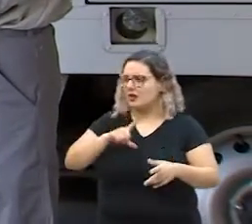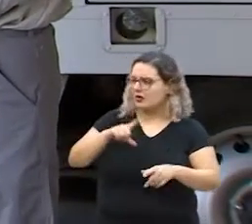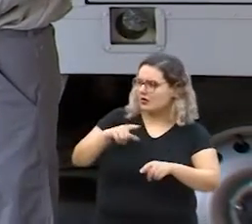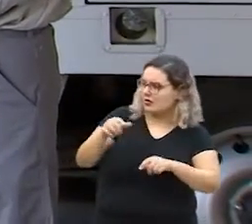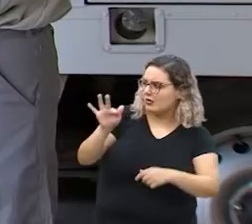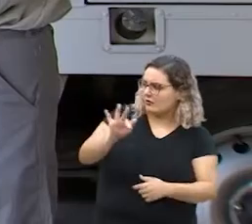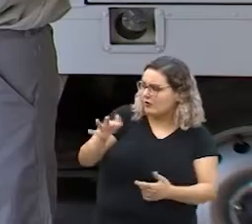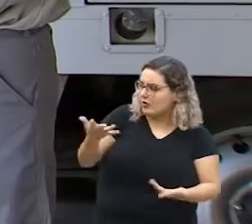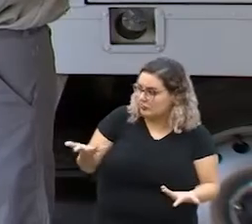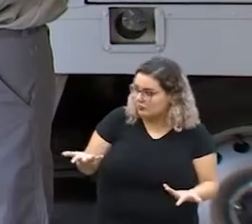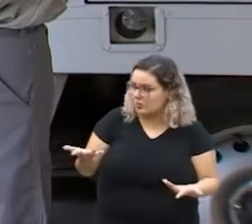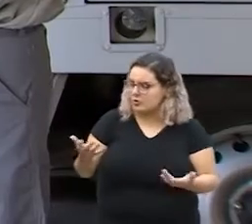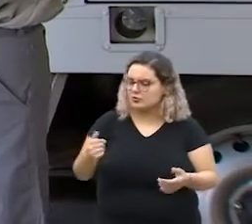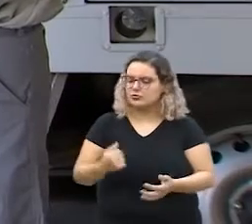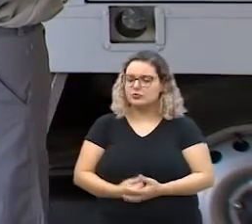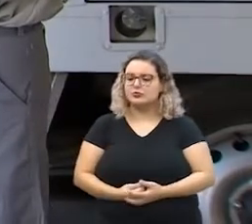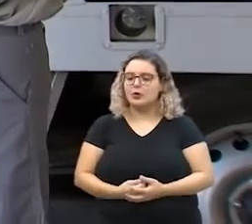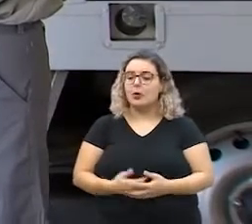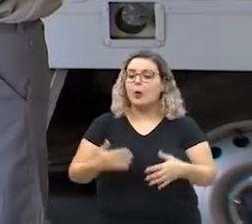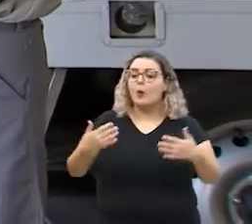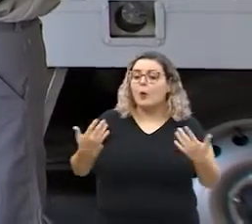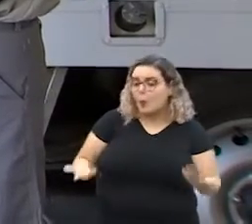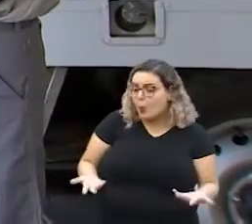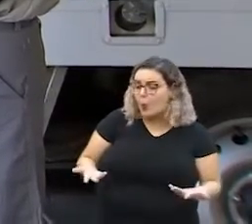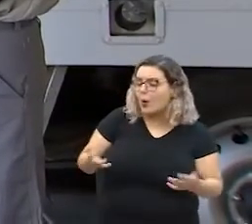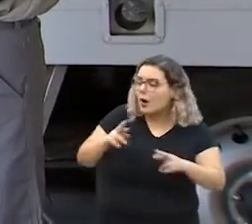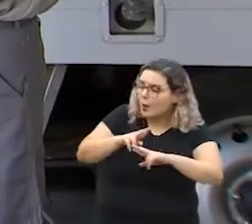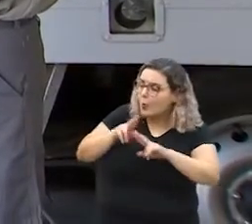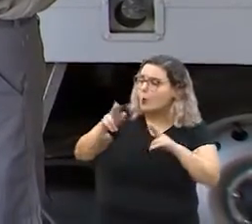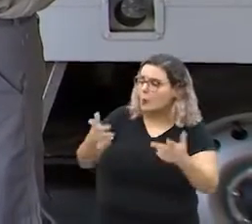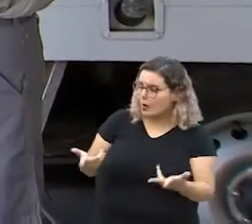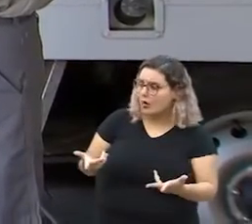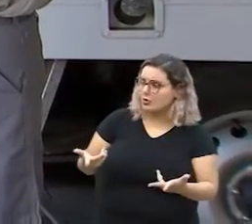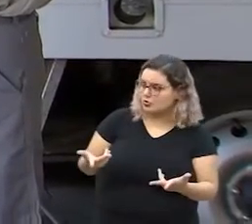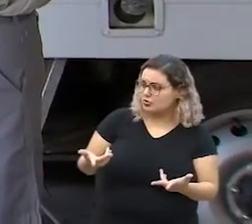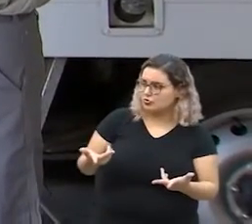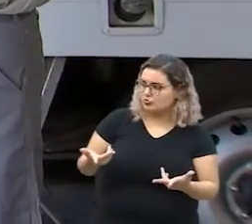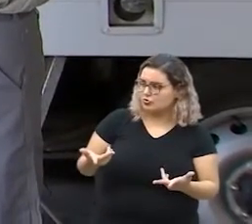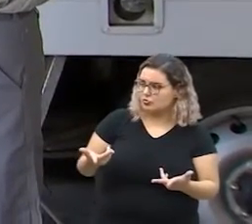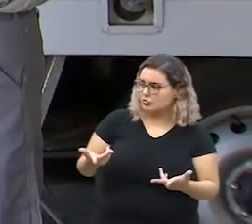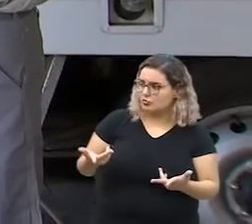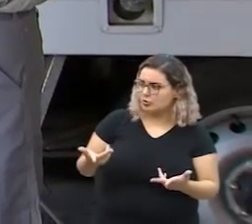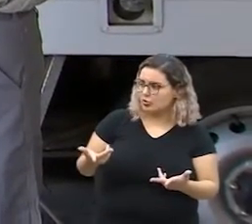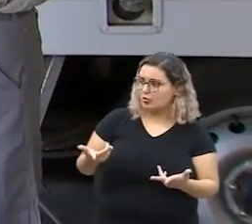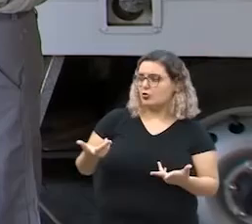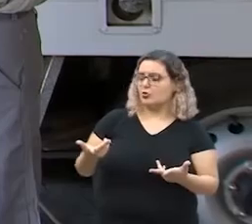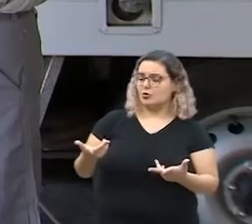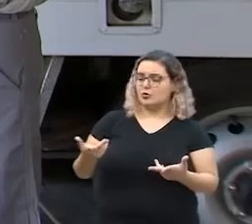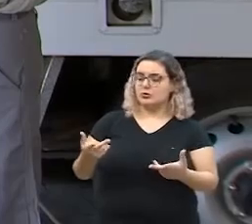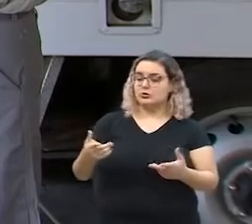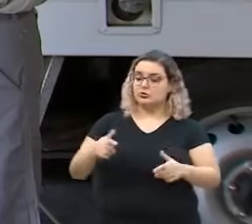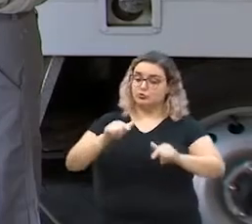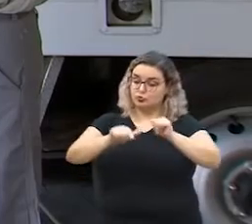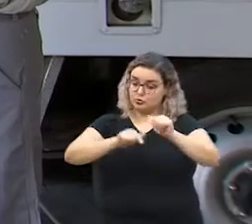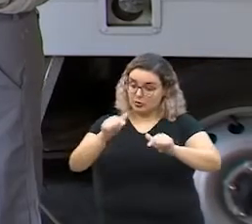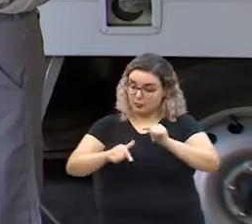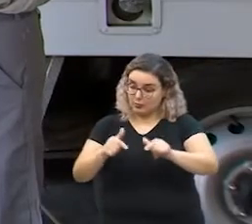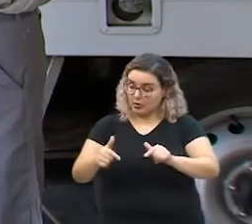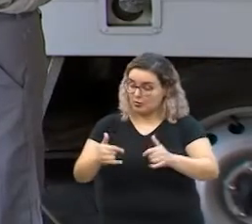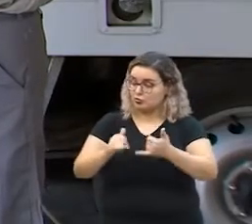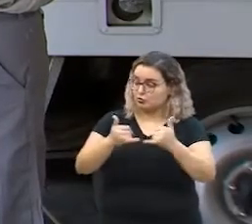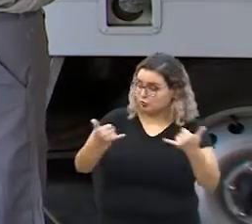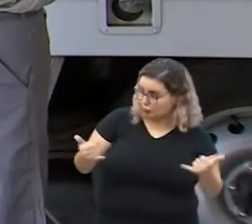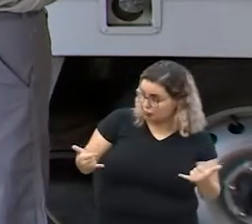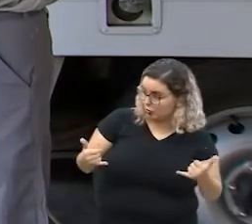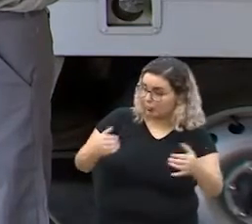engenharia elétrica e tudo mais. Qual que é a diferença entre um trabalho de